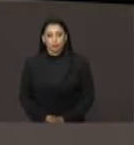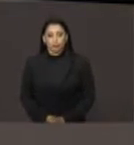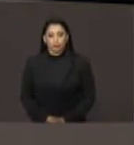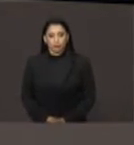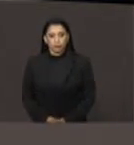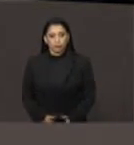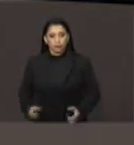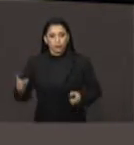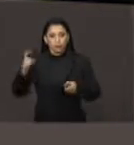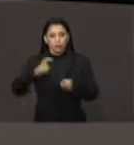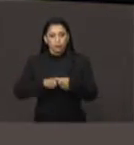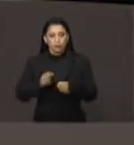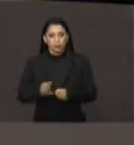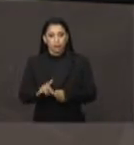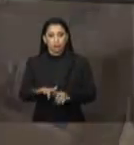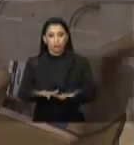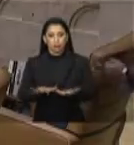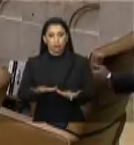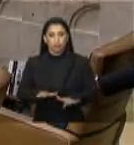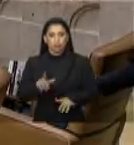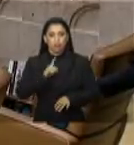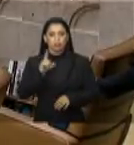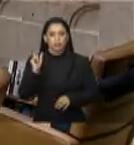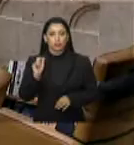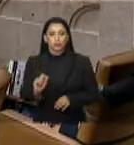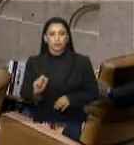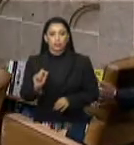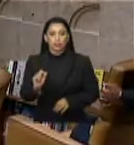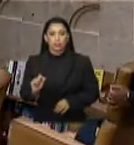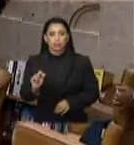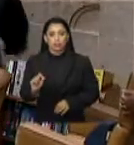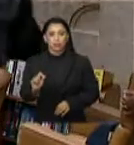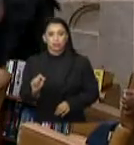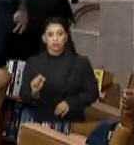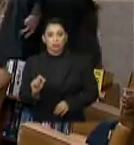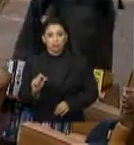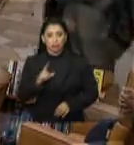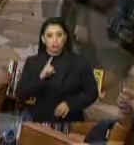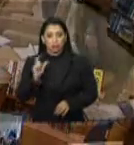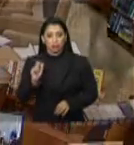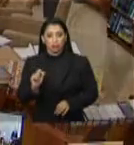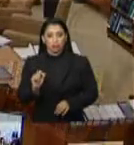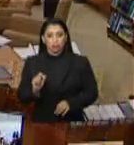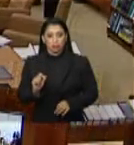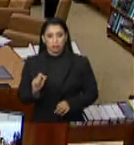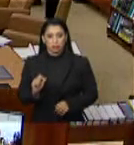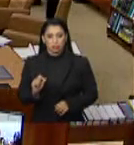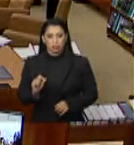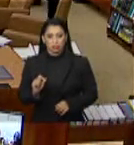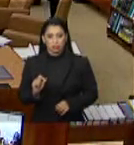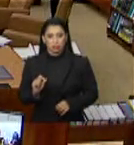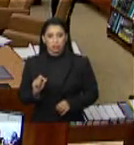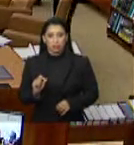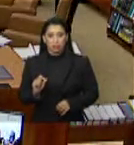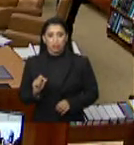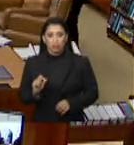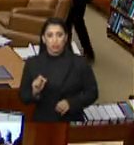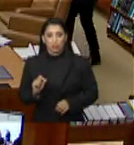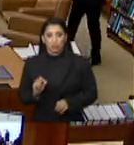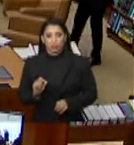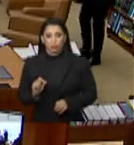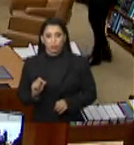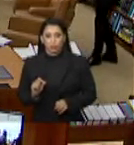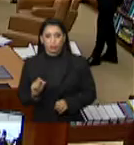estamos de volta com direto do plenário já temos imagens do Retorno dos ministros ao plenário do Supremo Tribunal Federal aqui no edifício